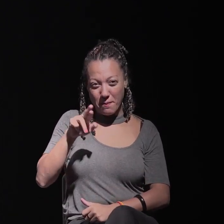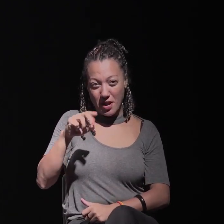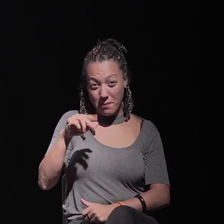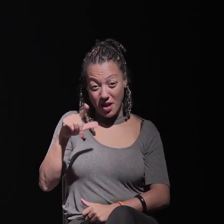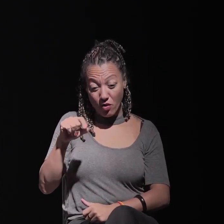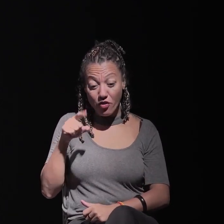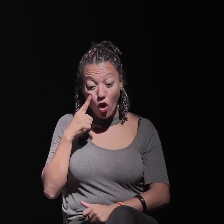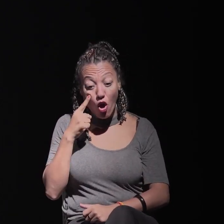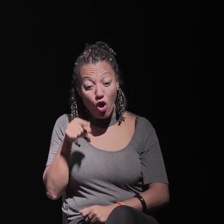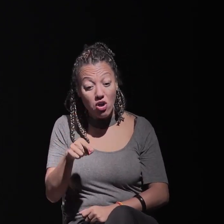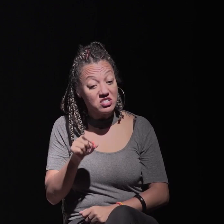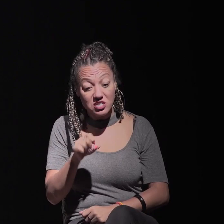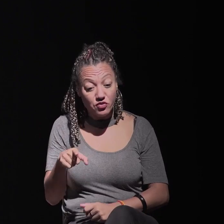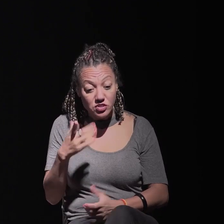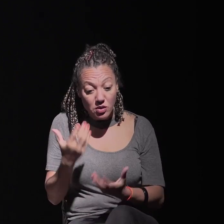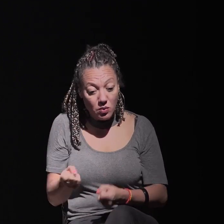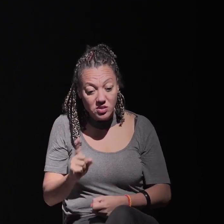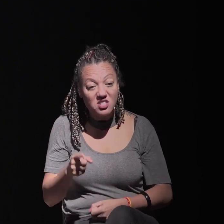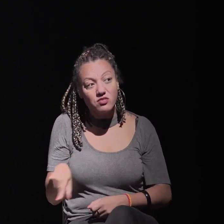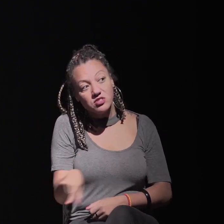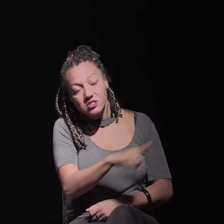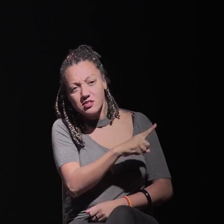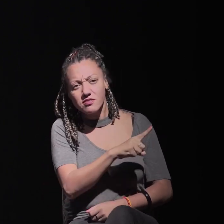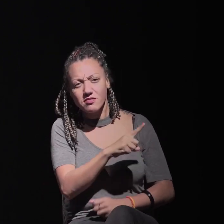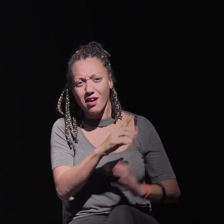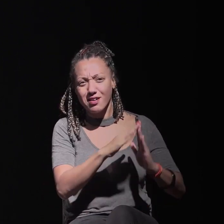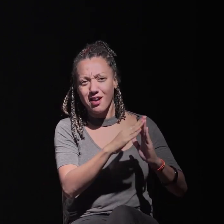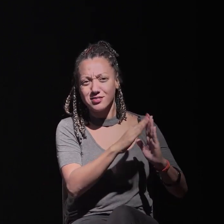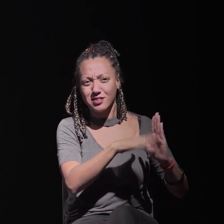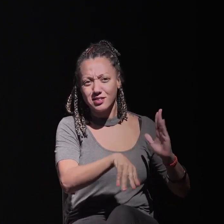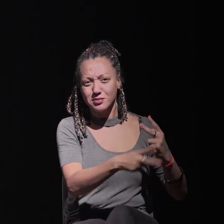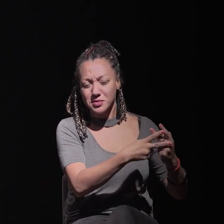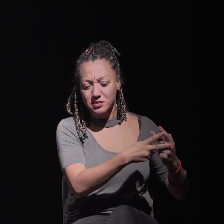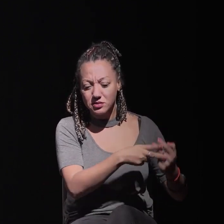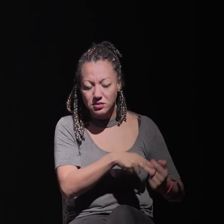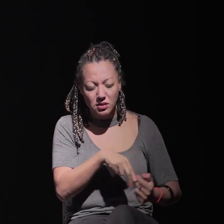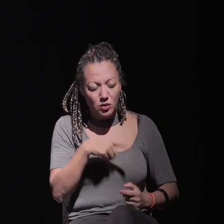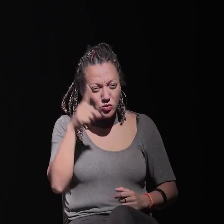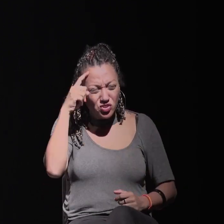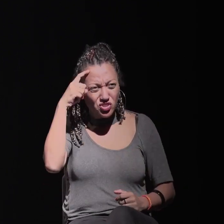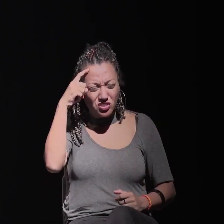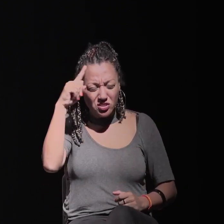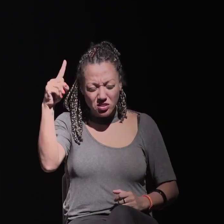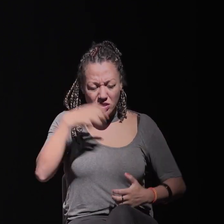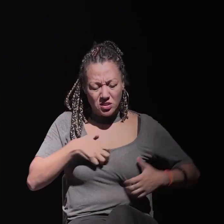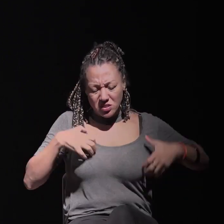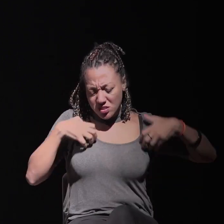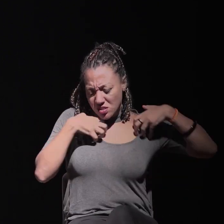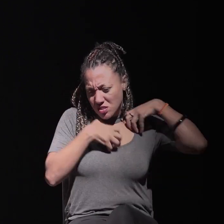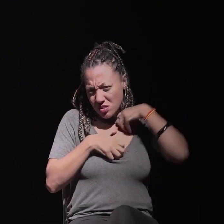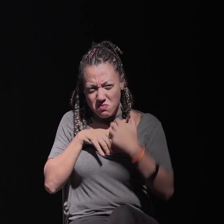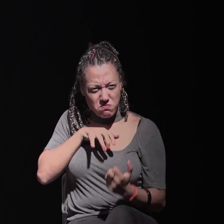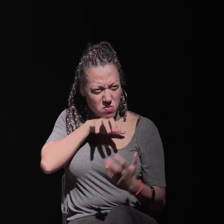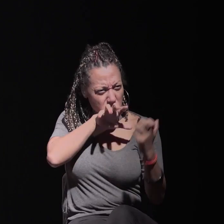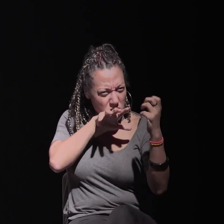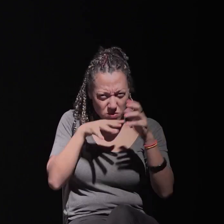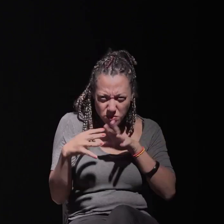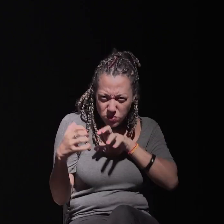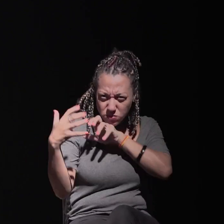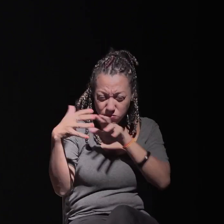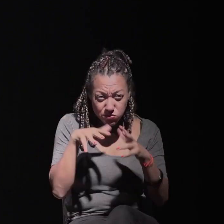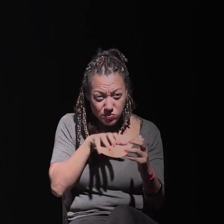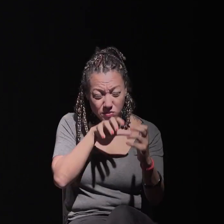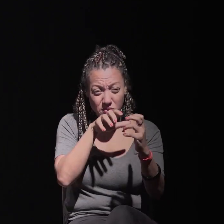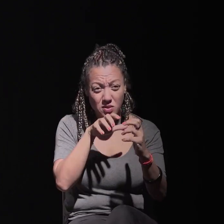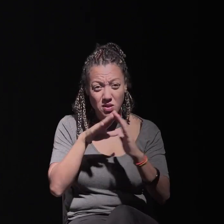para a FEBEM, um corretivo. Aquele dia foi um inferno. Briguei com todos. Depois